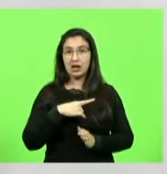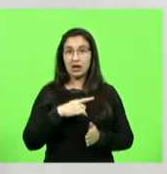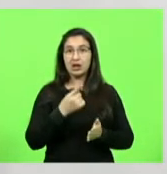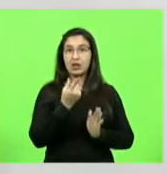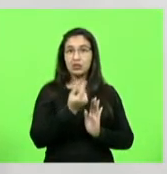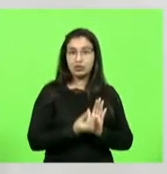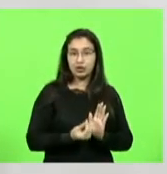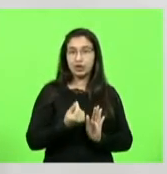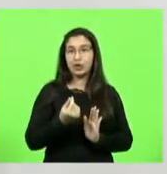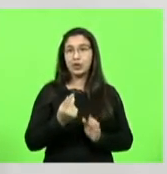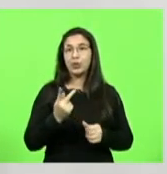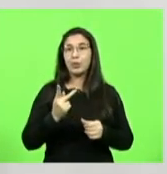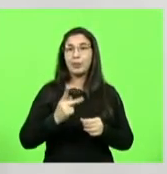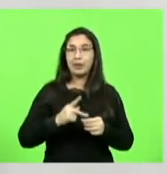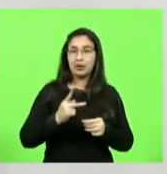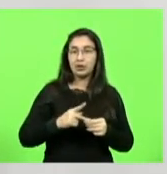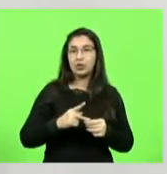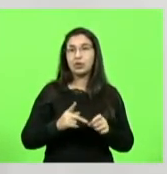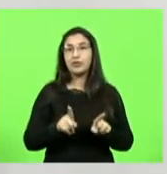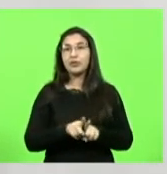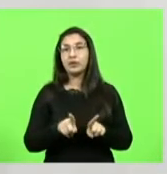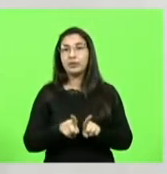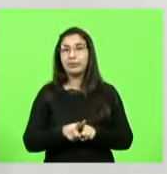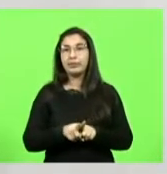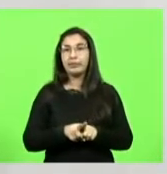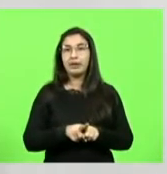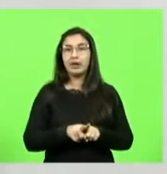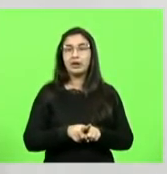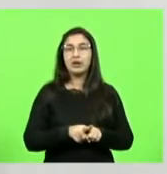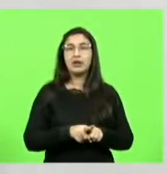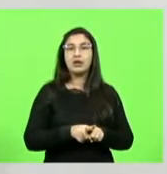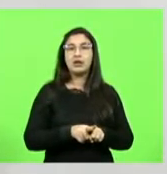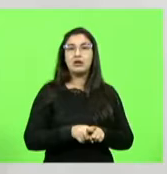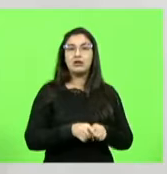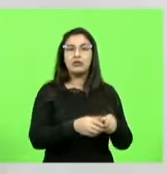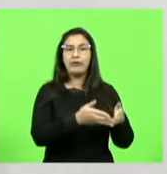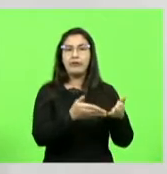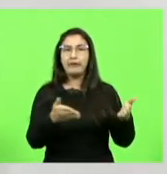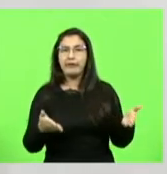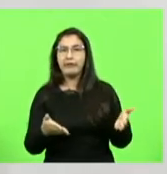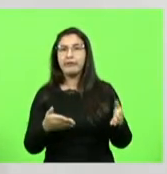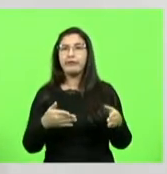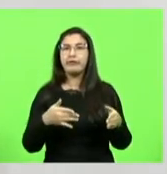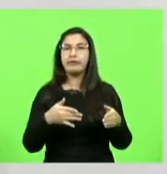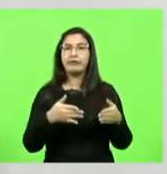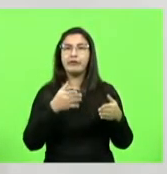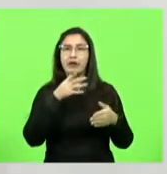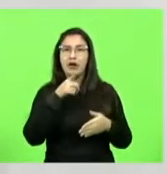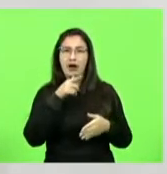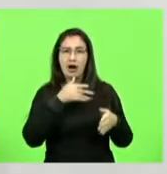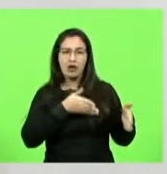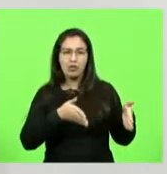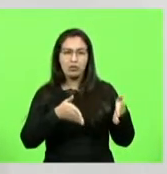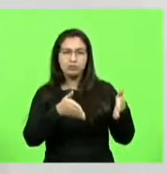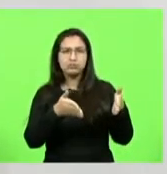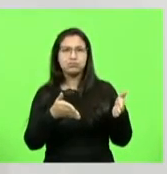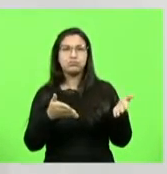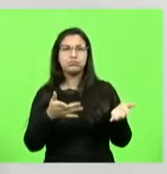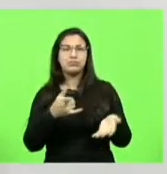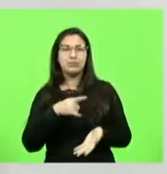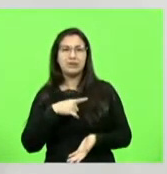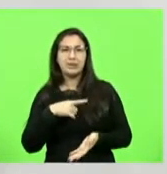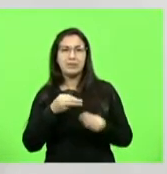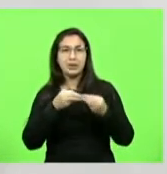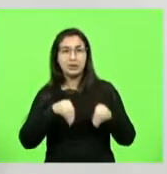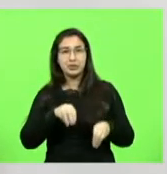petróleo, a demarcação de terras marítimas por parte do IBGE, que fez Santa Catarina ser prejudicada